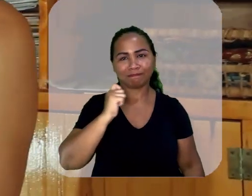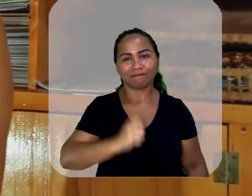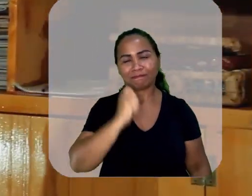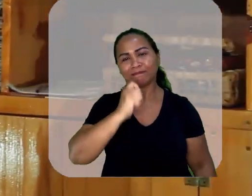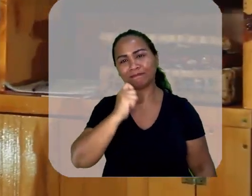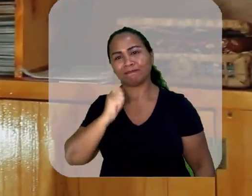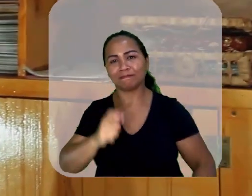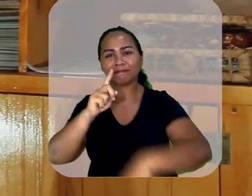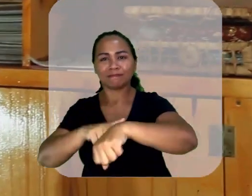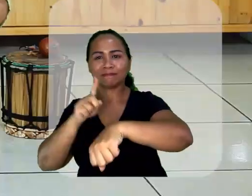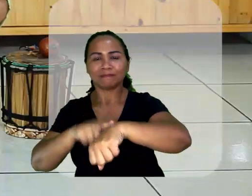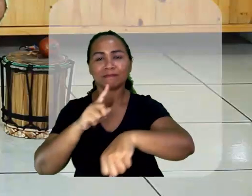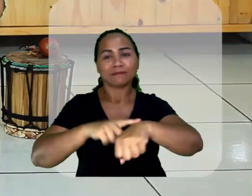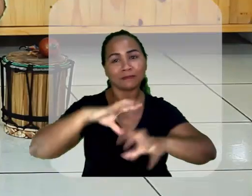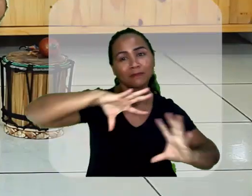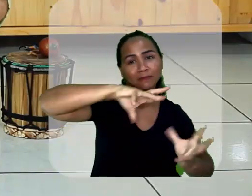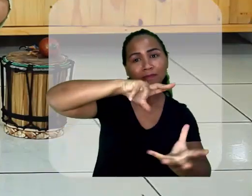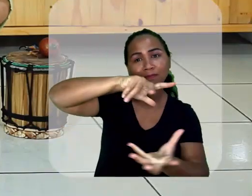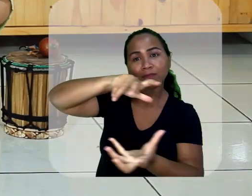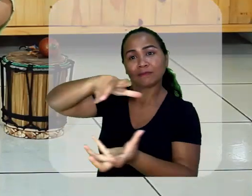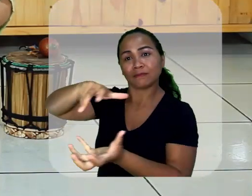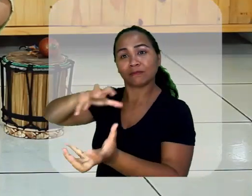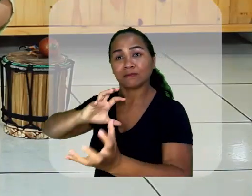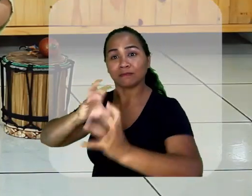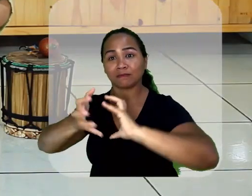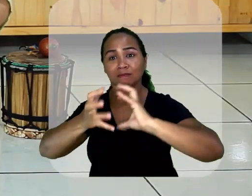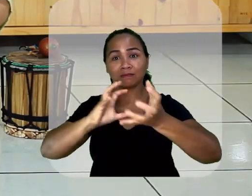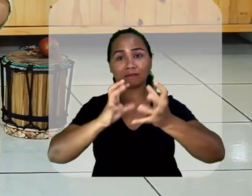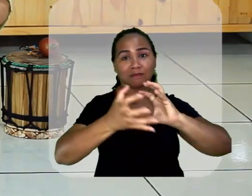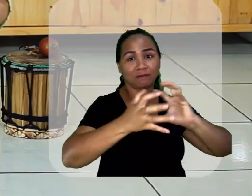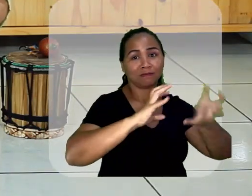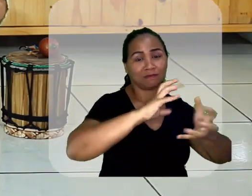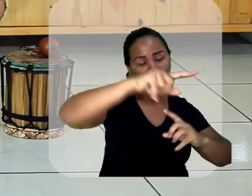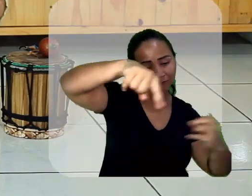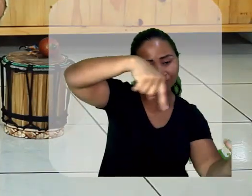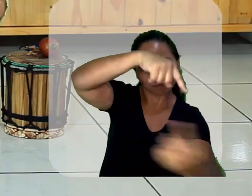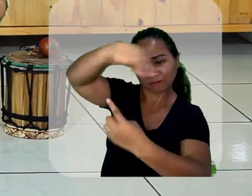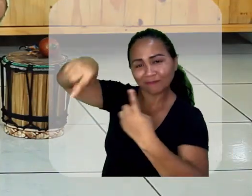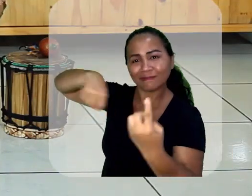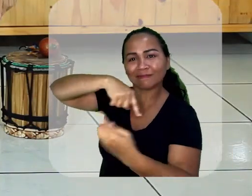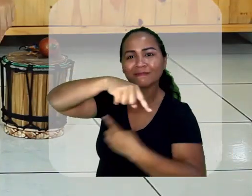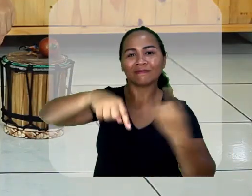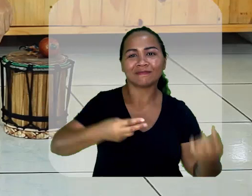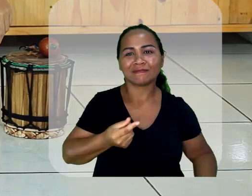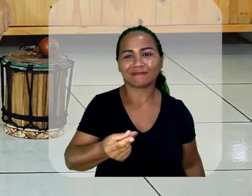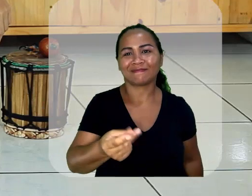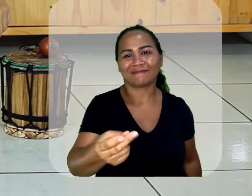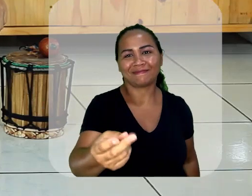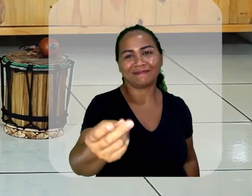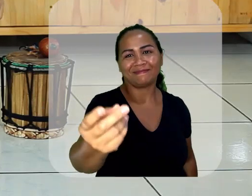Ei, tempo, no giro que o mundo dá, na volta do giramundo, tempo eterno